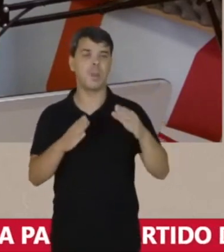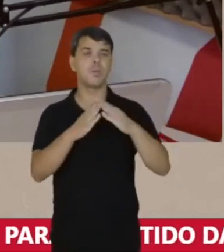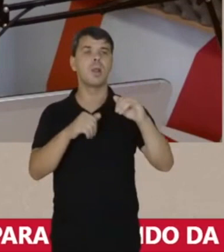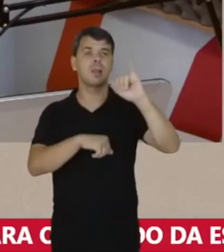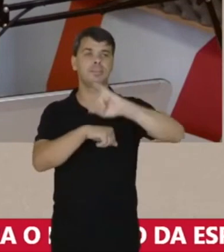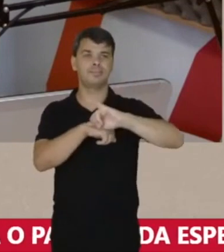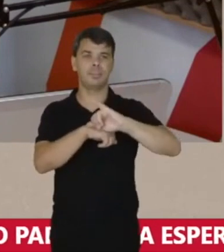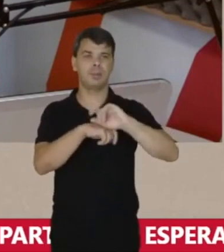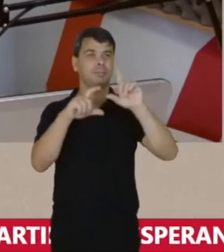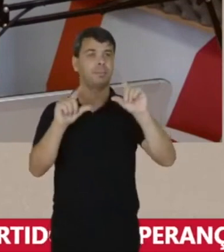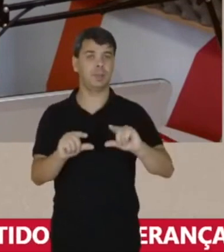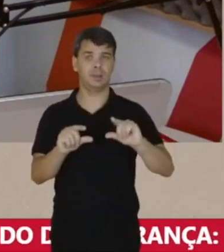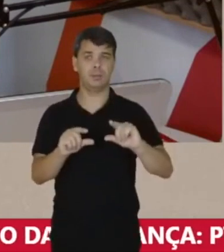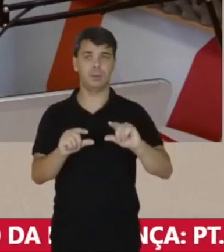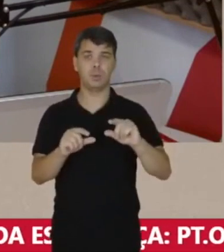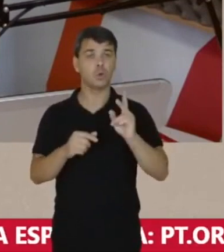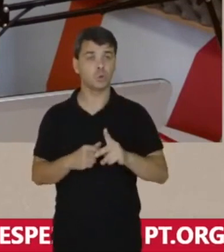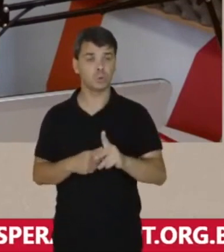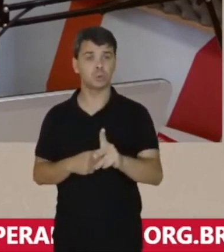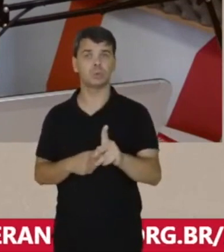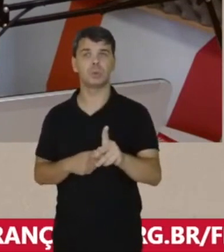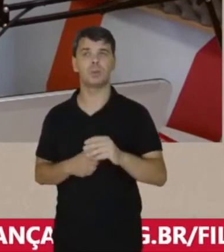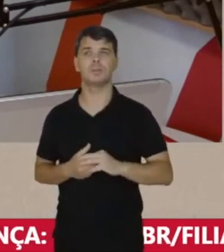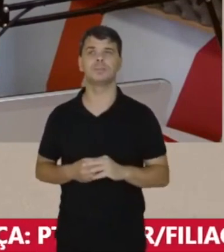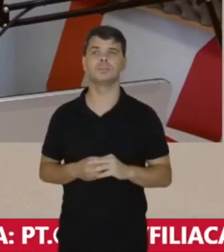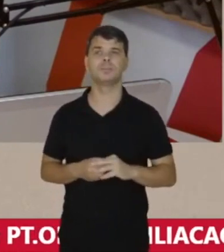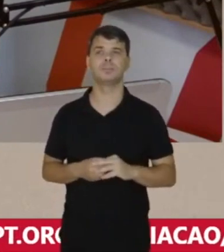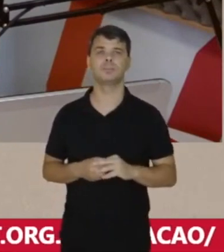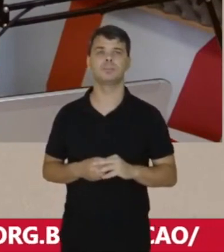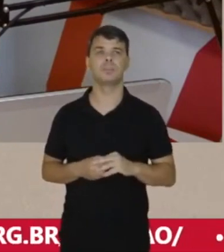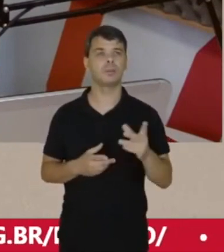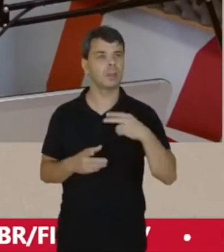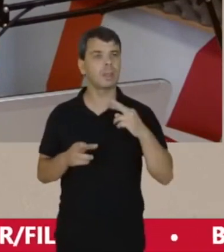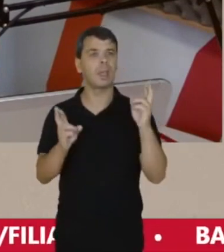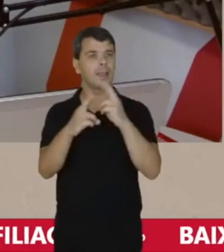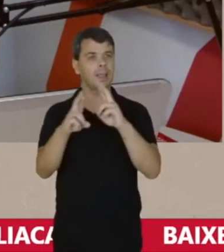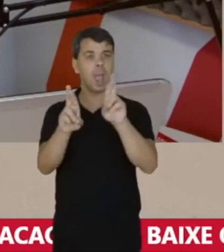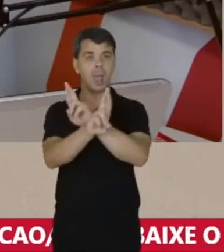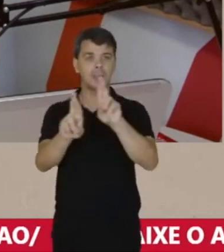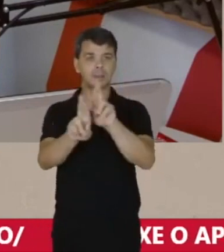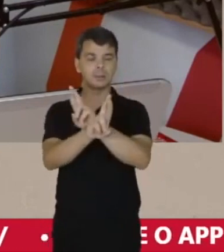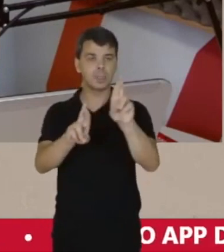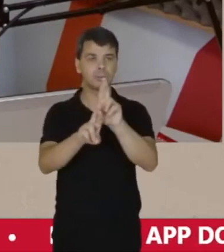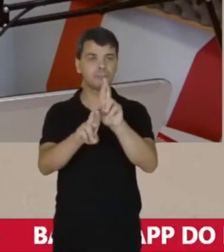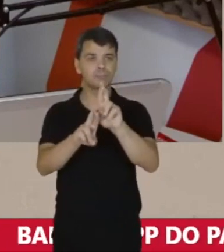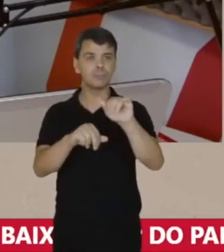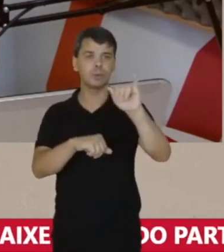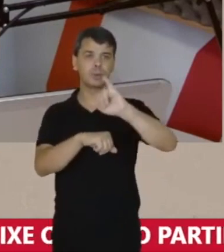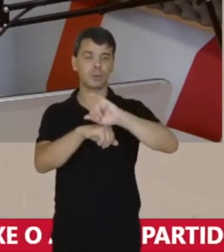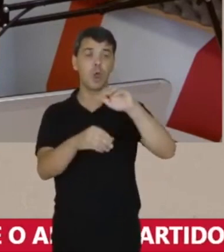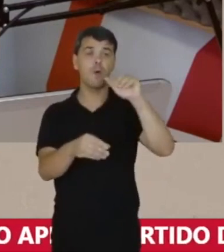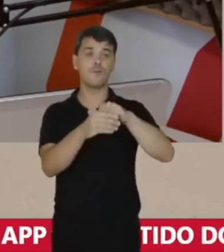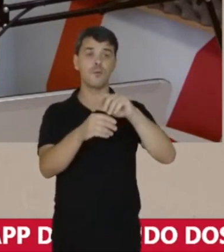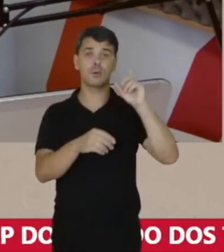tempo, que não é tão pequeno, a gente continua e mantém laços muito fortes no interior. Inclusive, a gente vota na